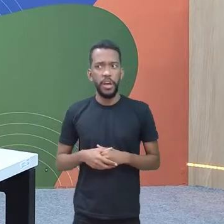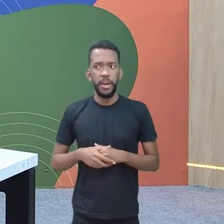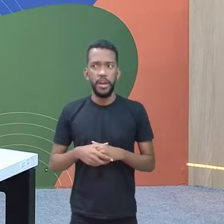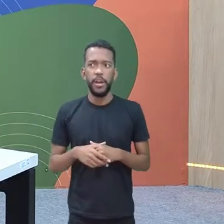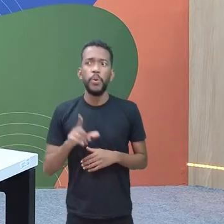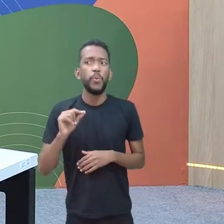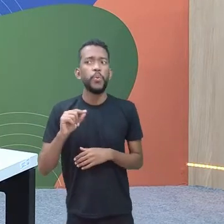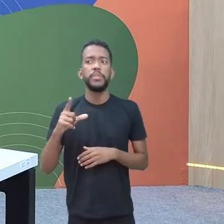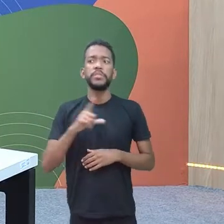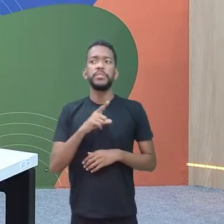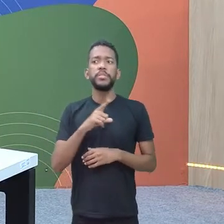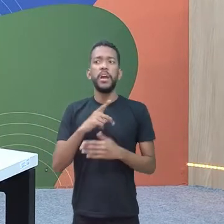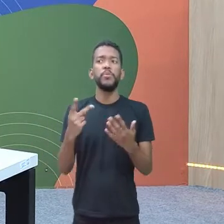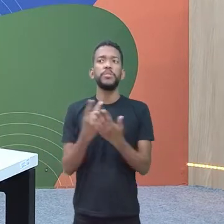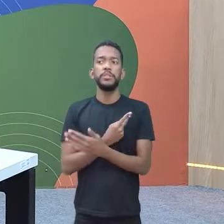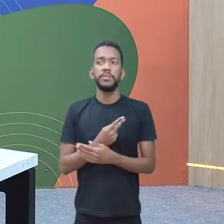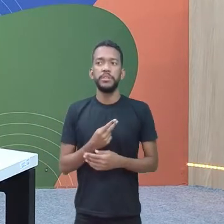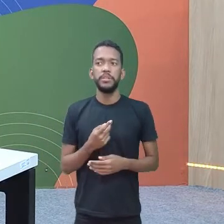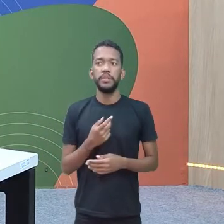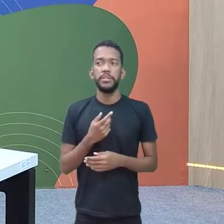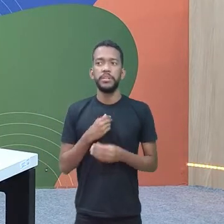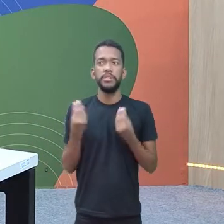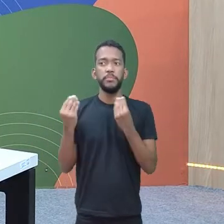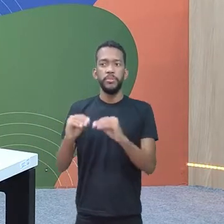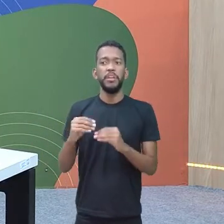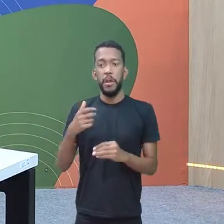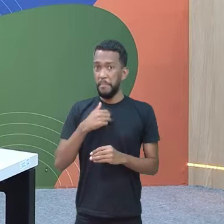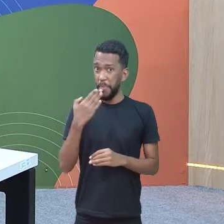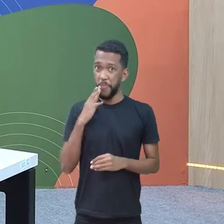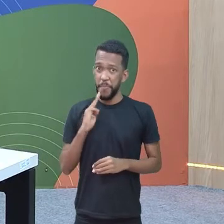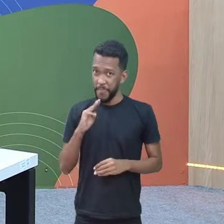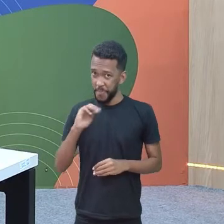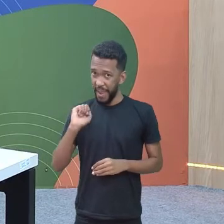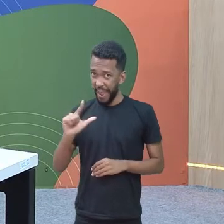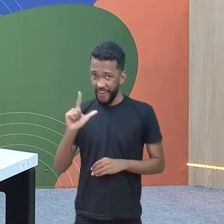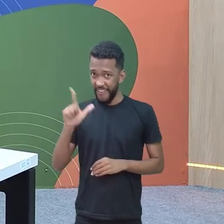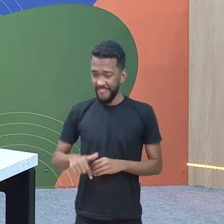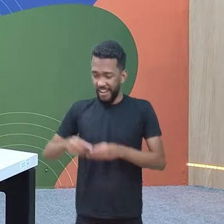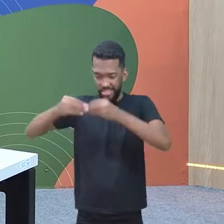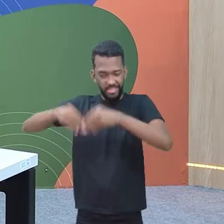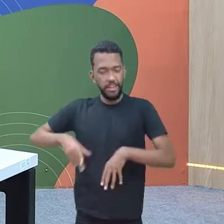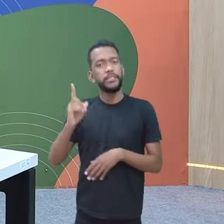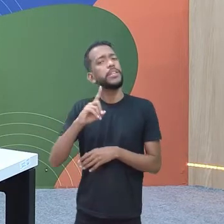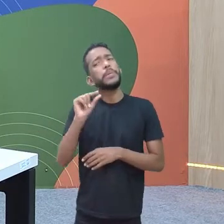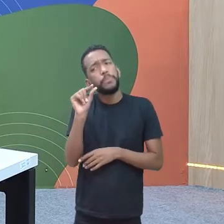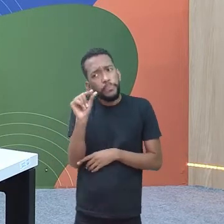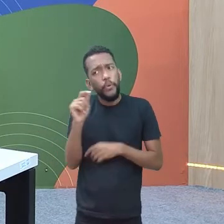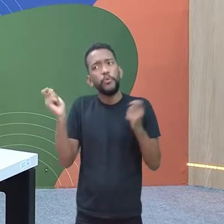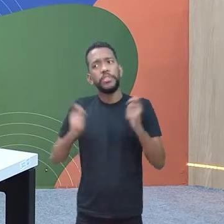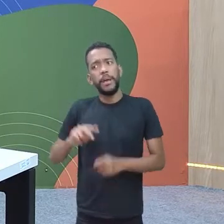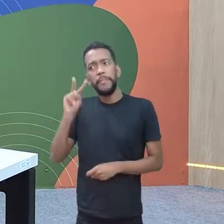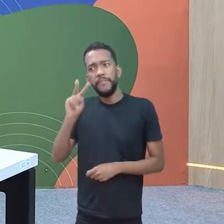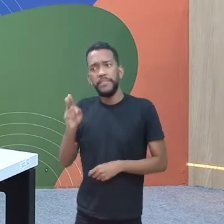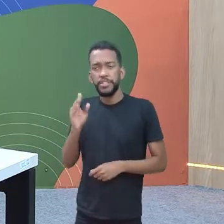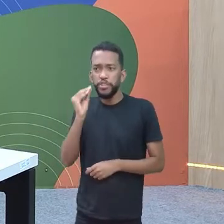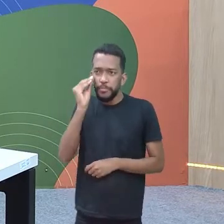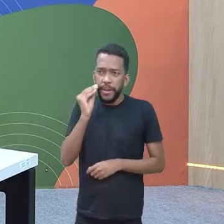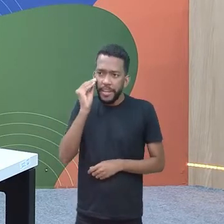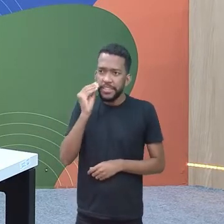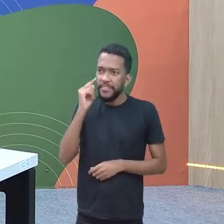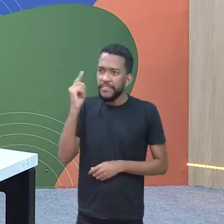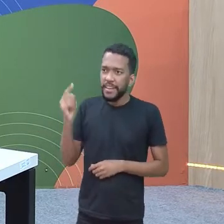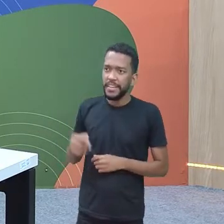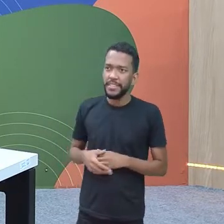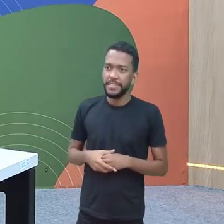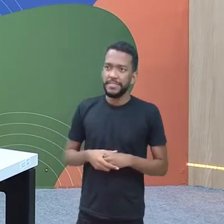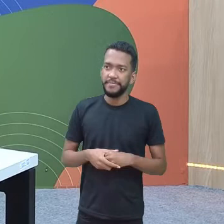acontecendo aqui? Não vou colocar mais, não quero estragar meu mel, não é, pessoal? Só um pouquinho já dá para ver. Experiência também é isso.